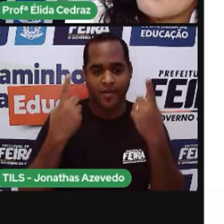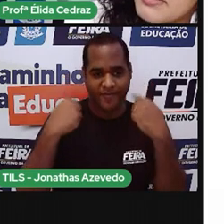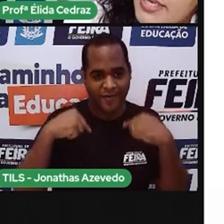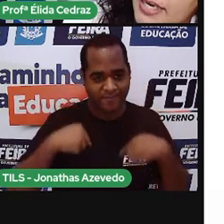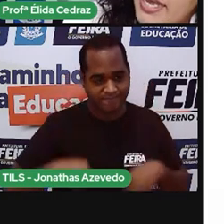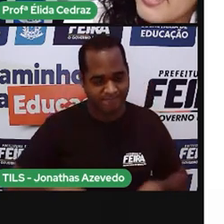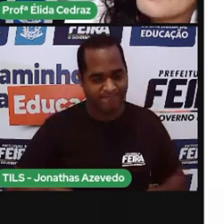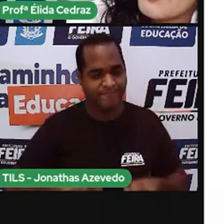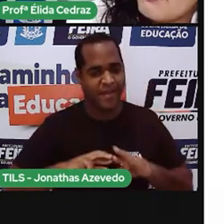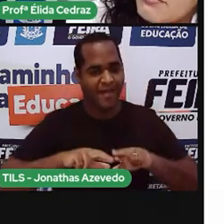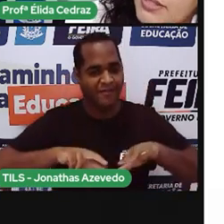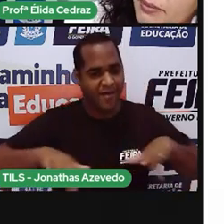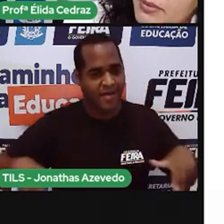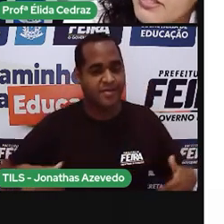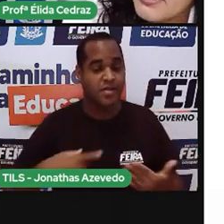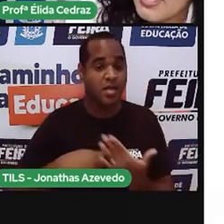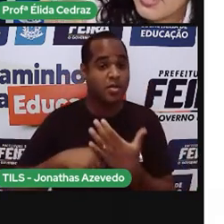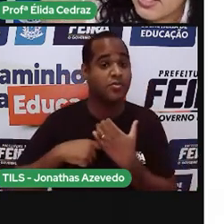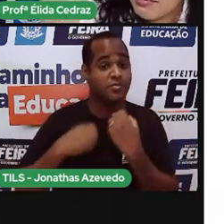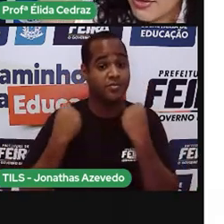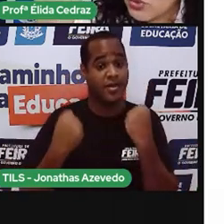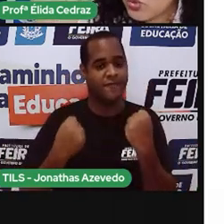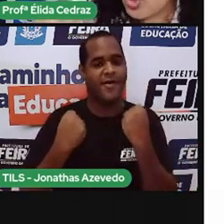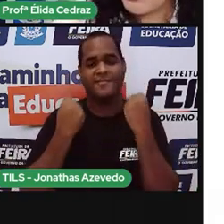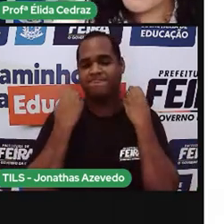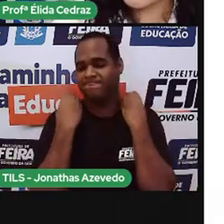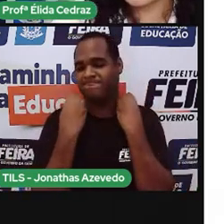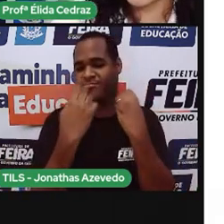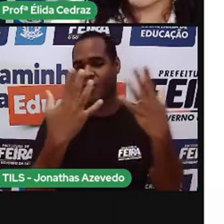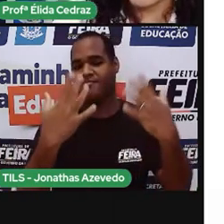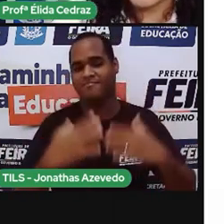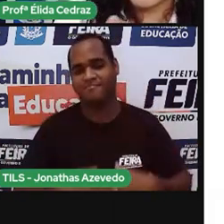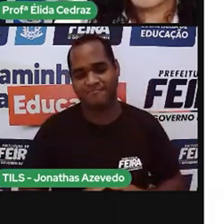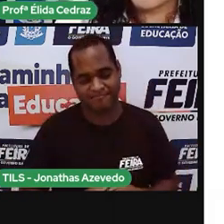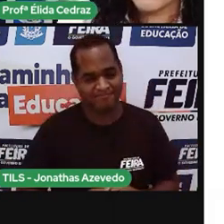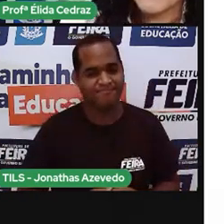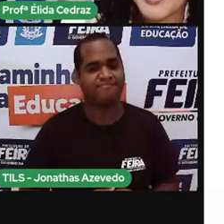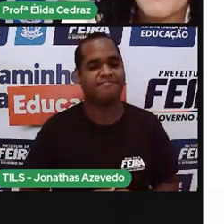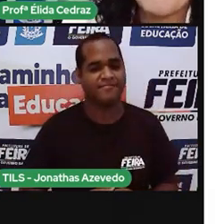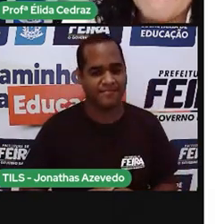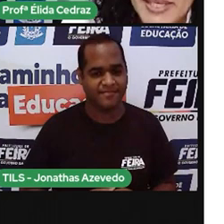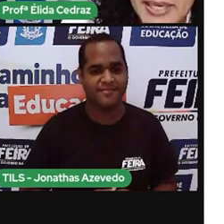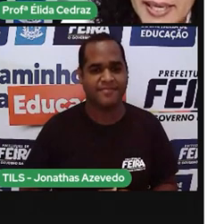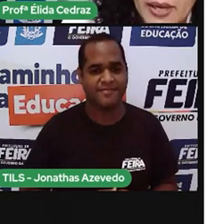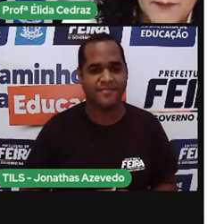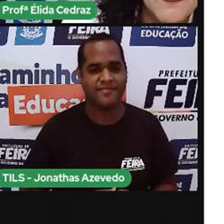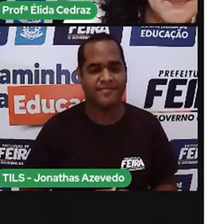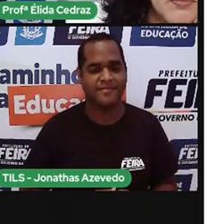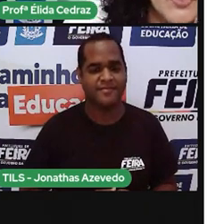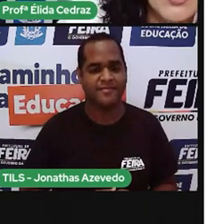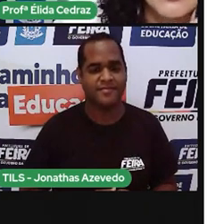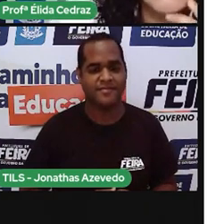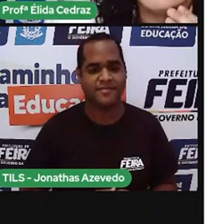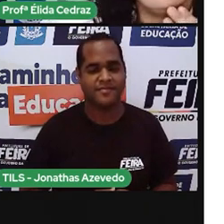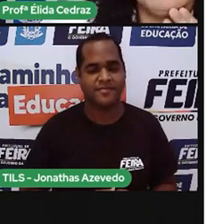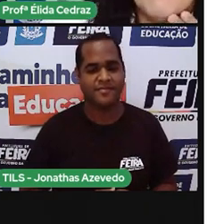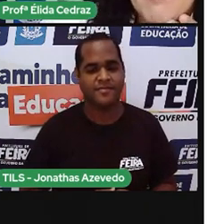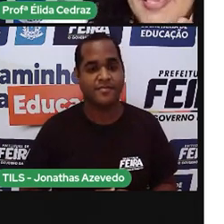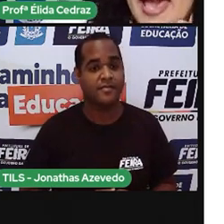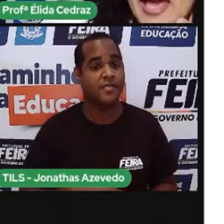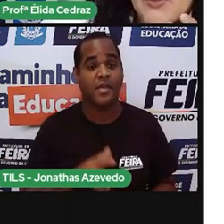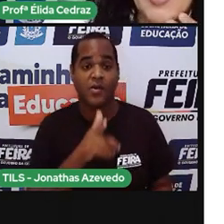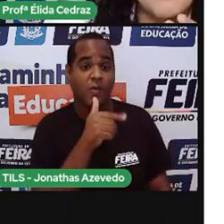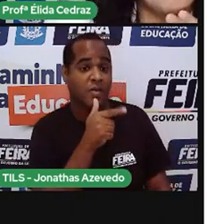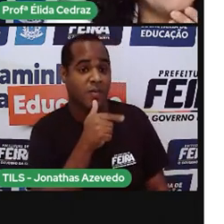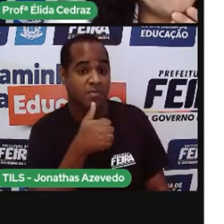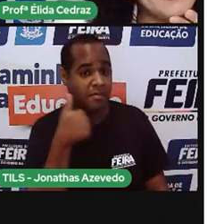proteínas, sais minerais, em vitaminas e que faz o corpo da gente, ó, funcionar bem legal. E